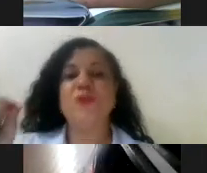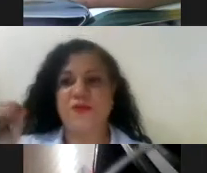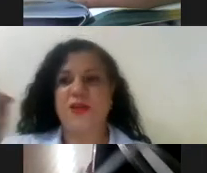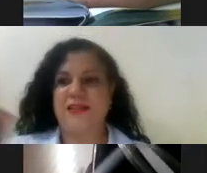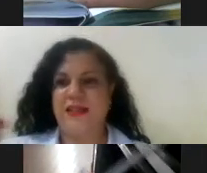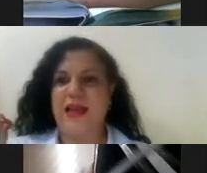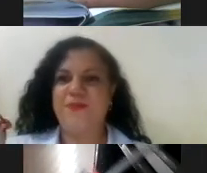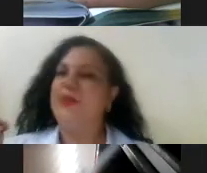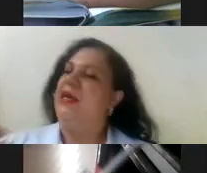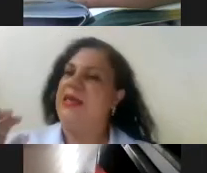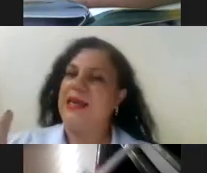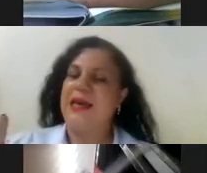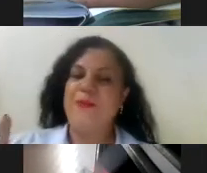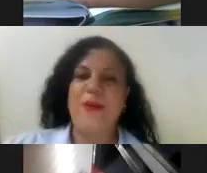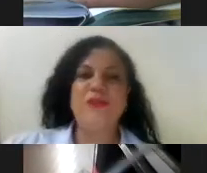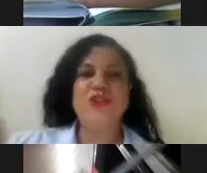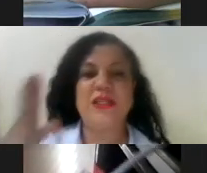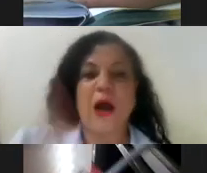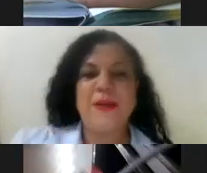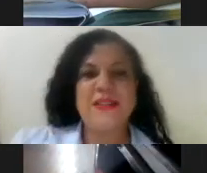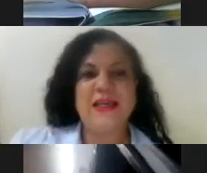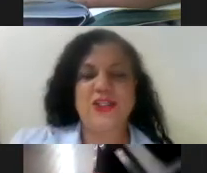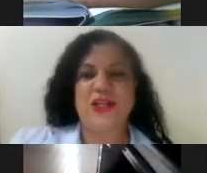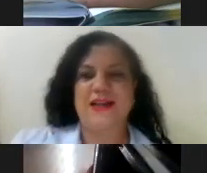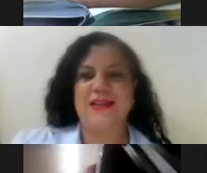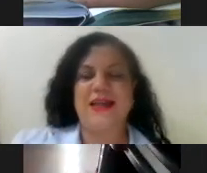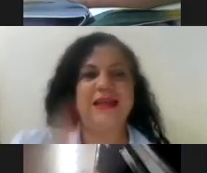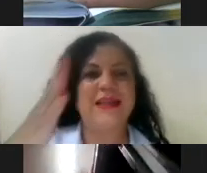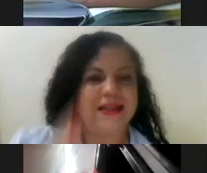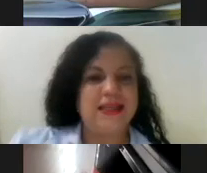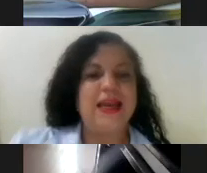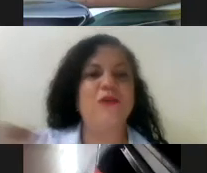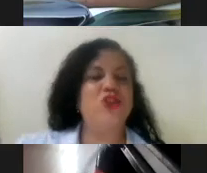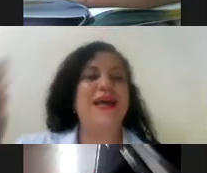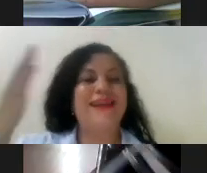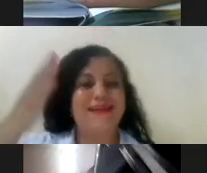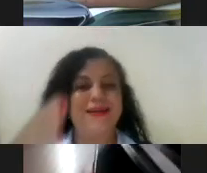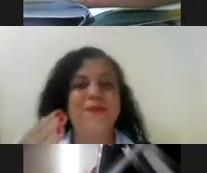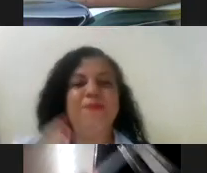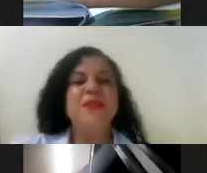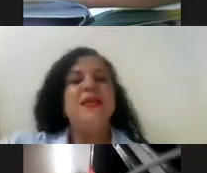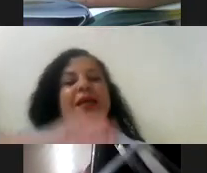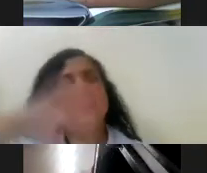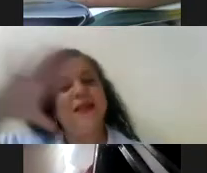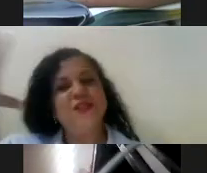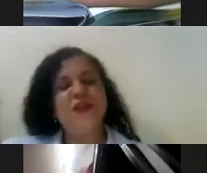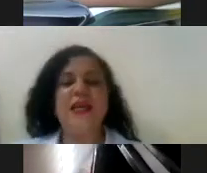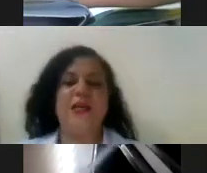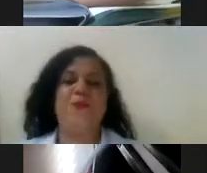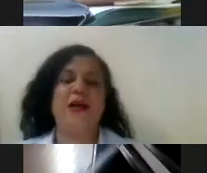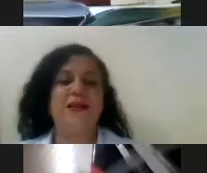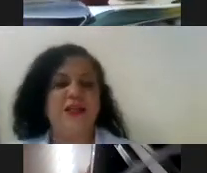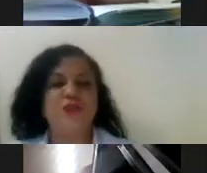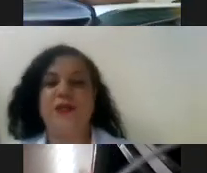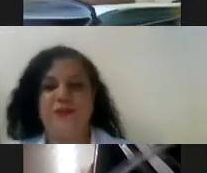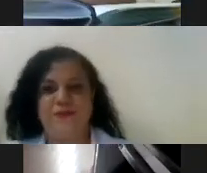insegurança que alguns profissionais têm, que é aquele momento de tirar o paciente da cadeira ou tirar da cama e transferir ele